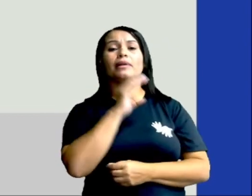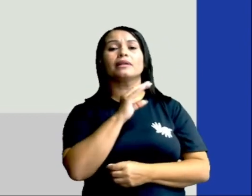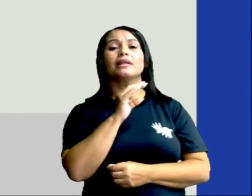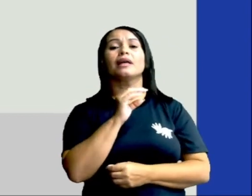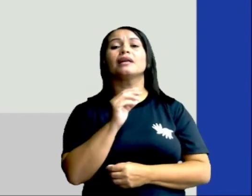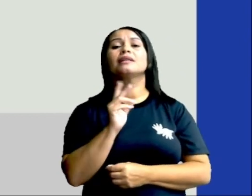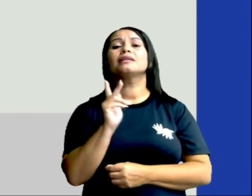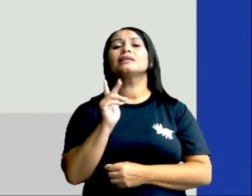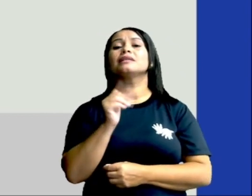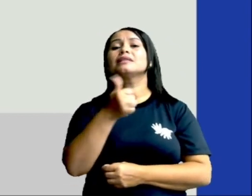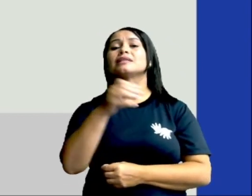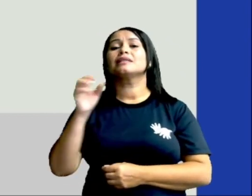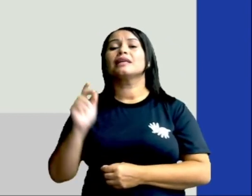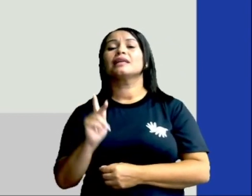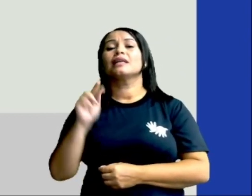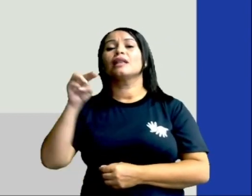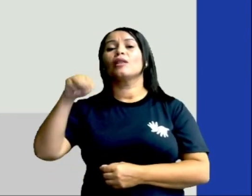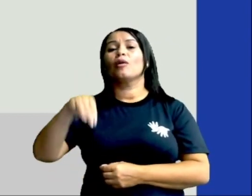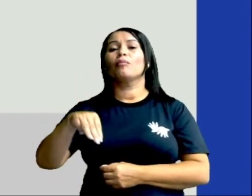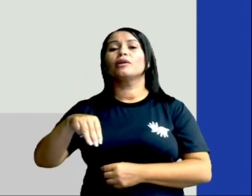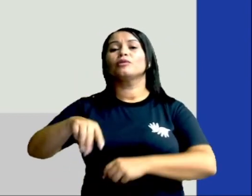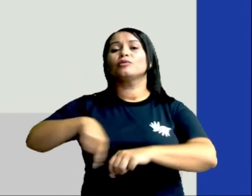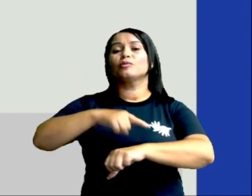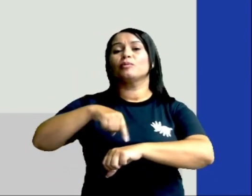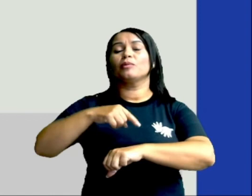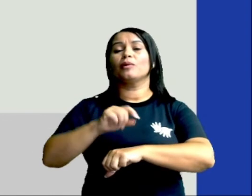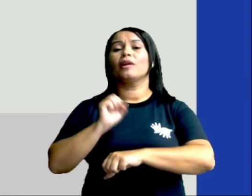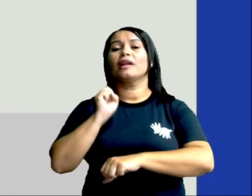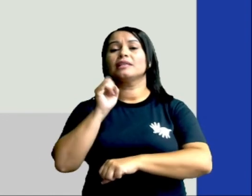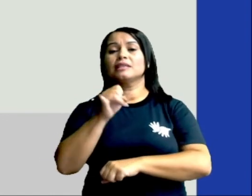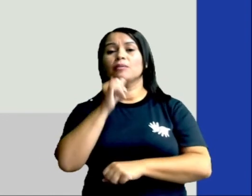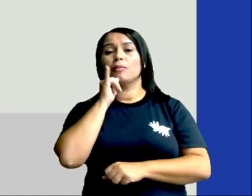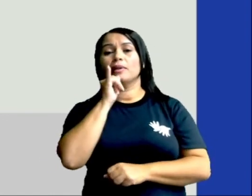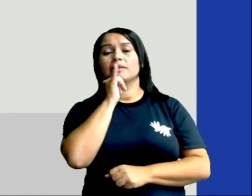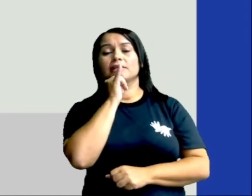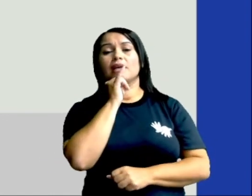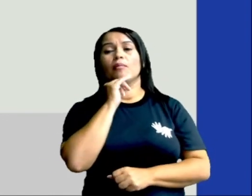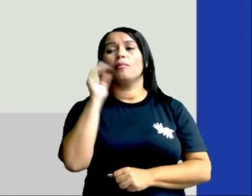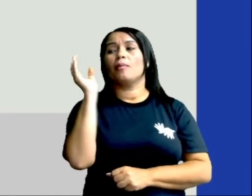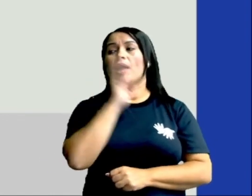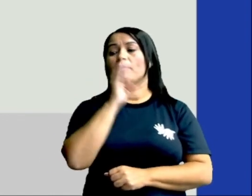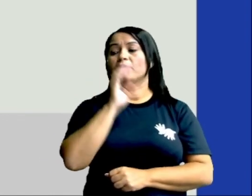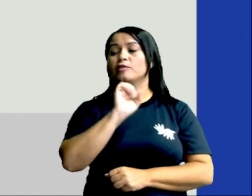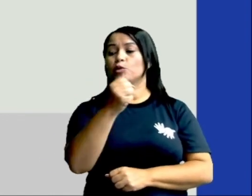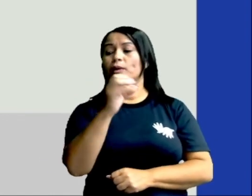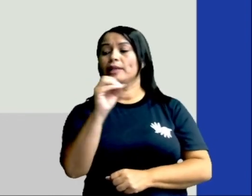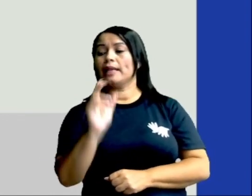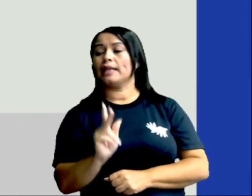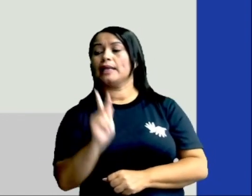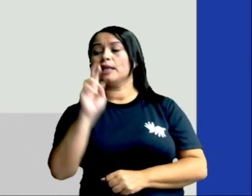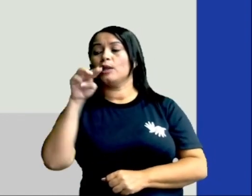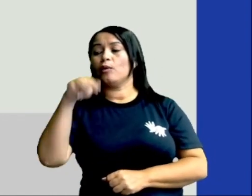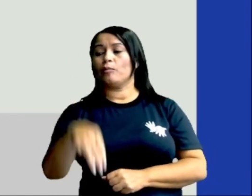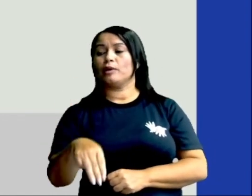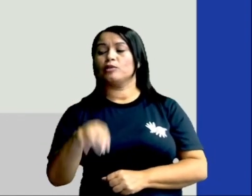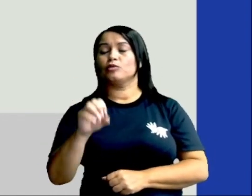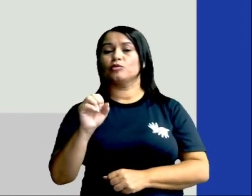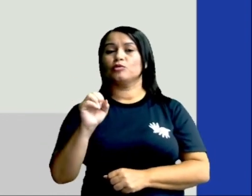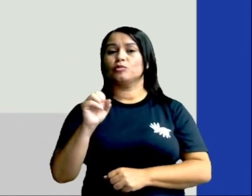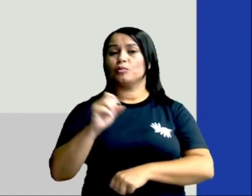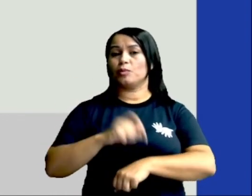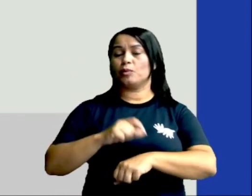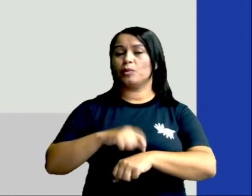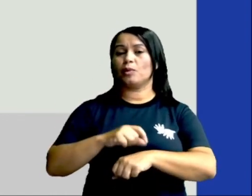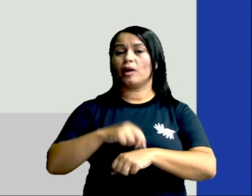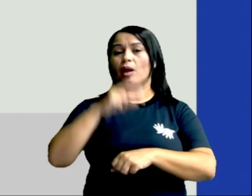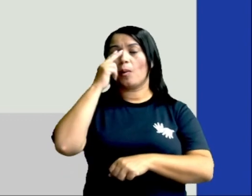hora. Se a velocidade fosse de 80 km por hora, o mesmo